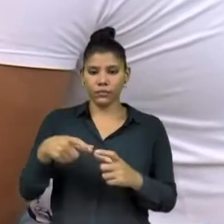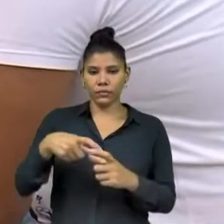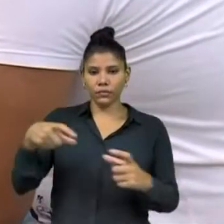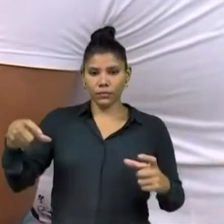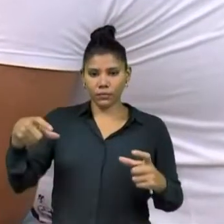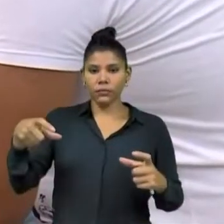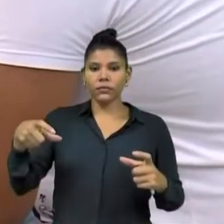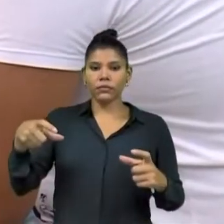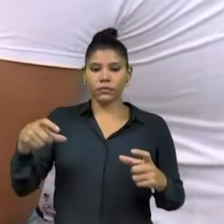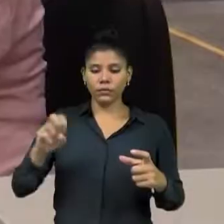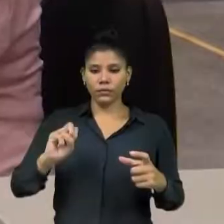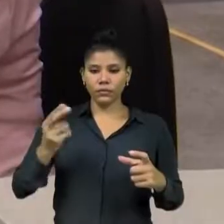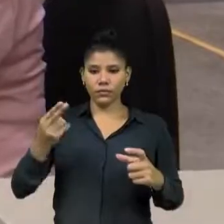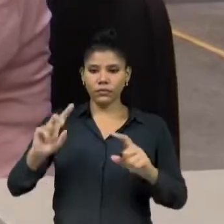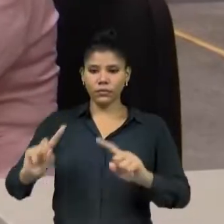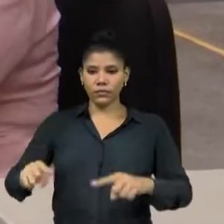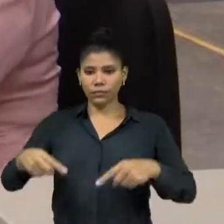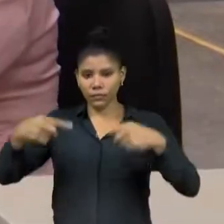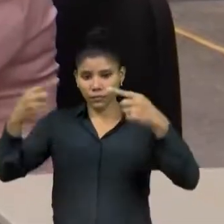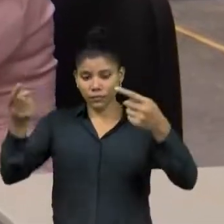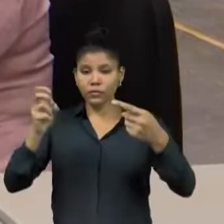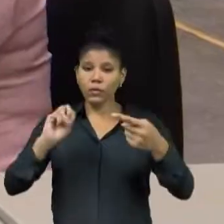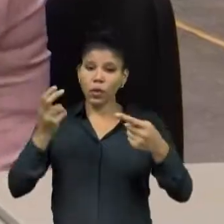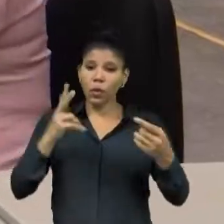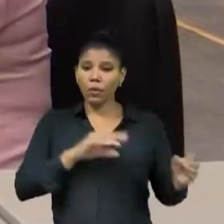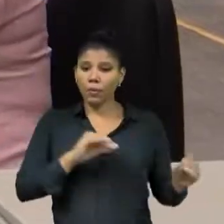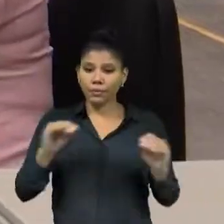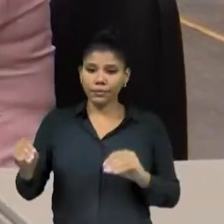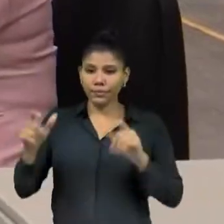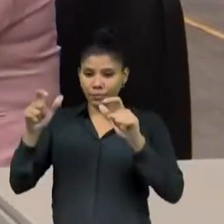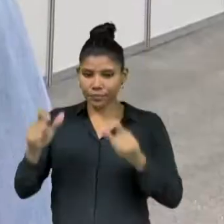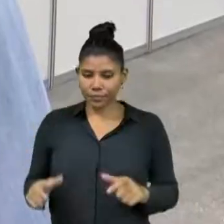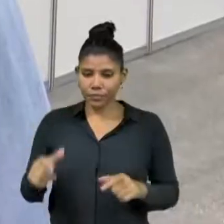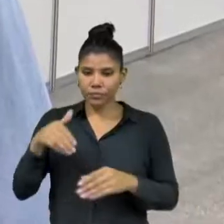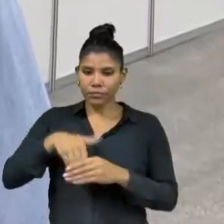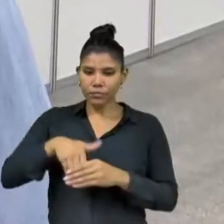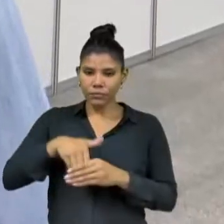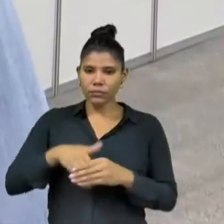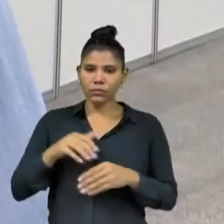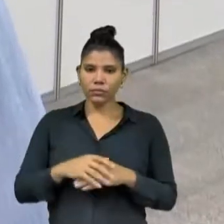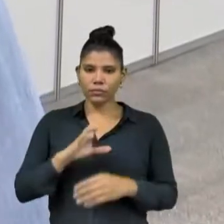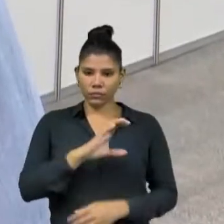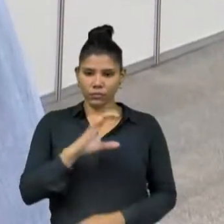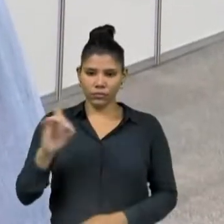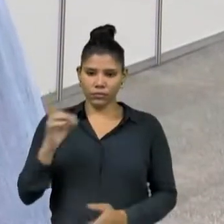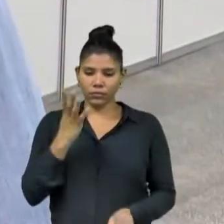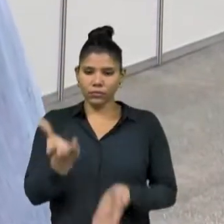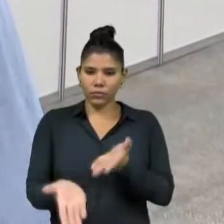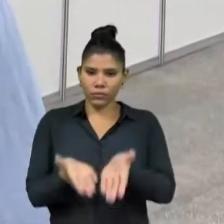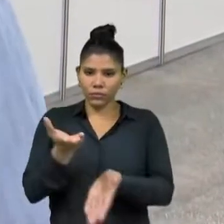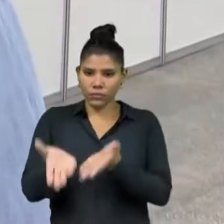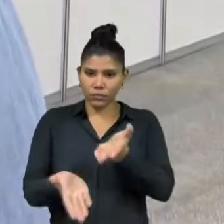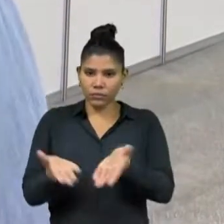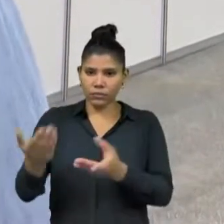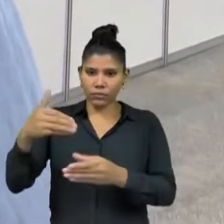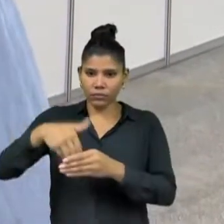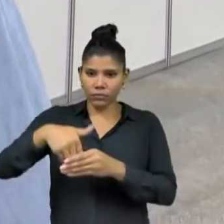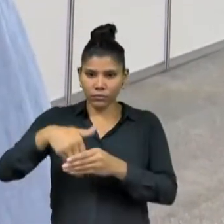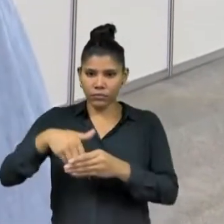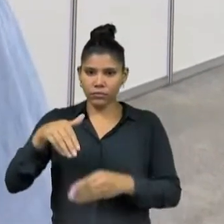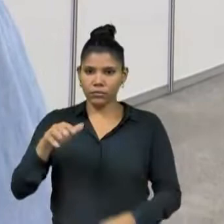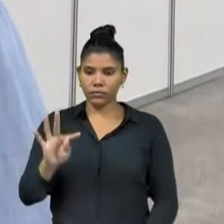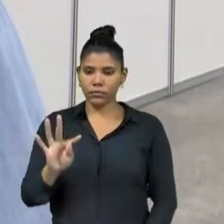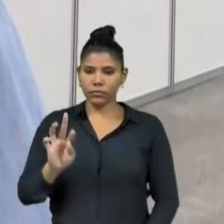ou revisar os dados cadastrais no local. O coordenador de atendimento ao eleitor do TRE,